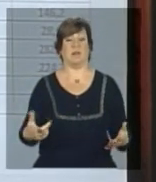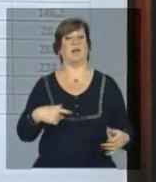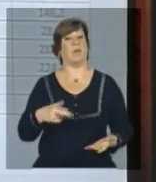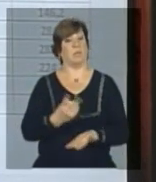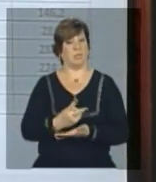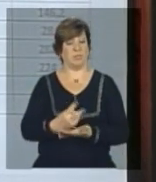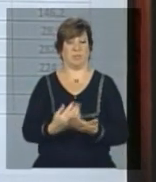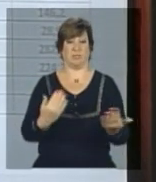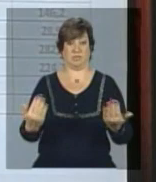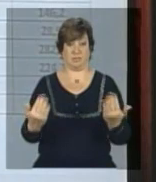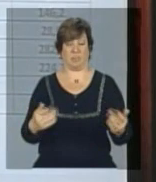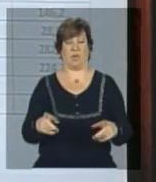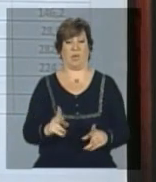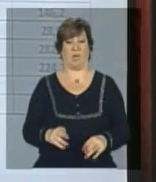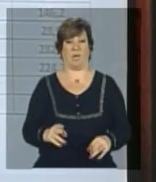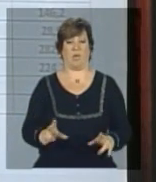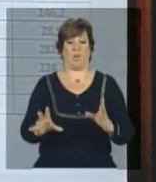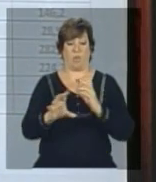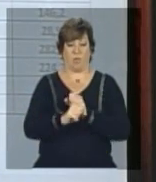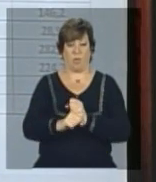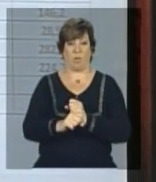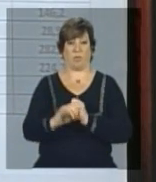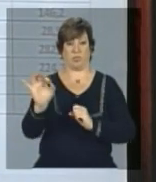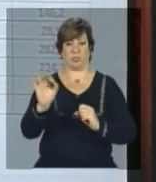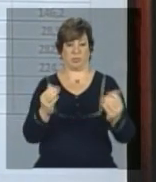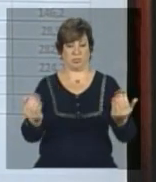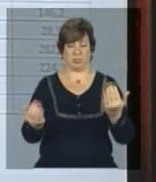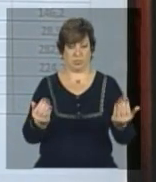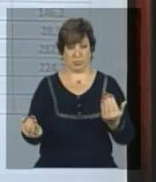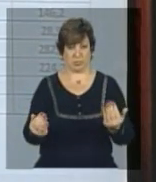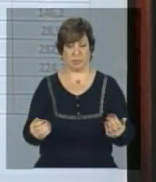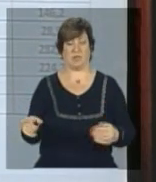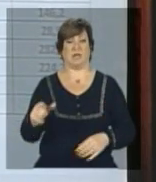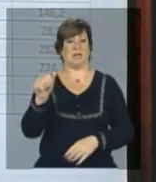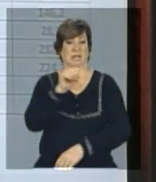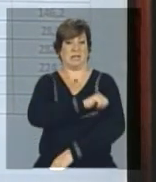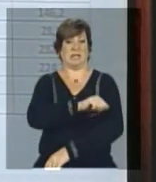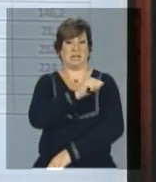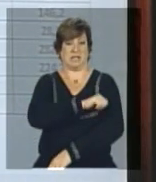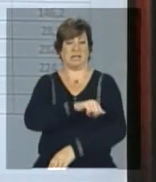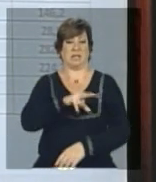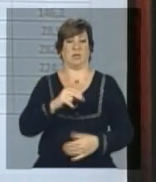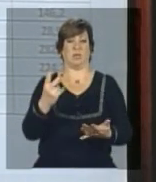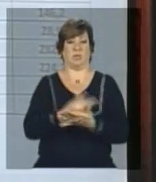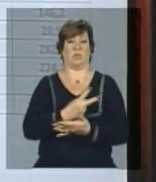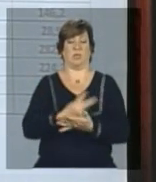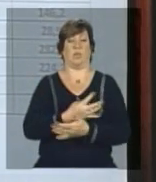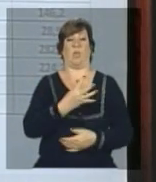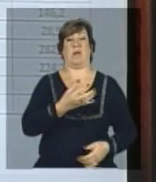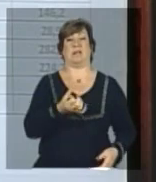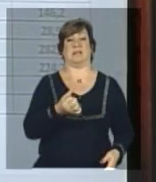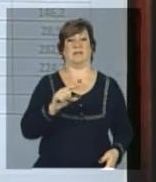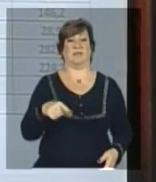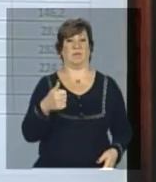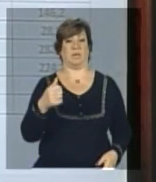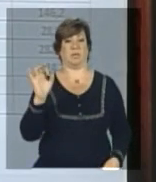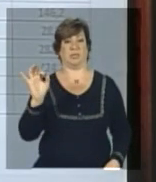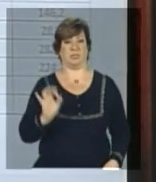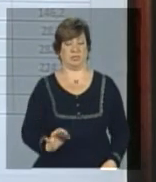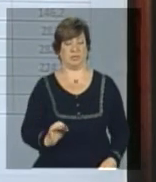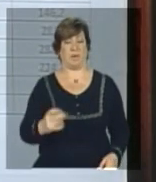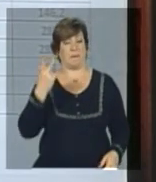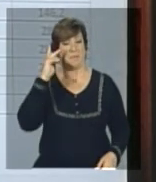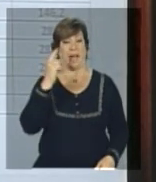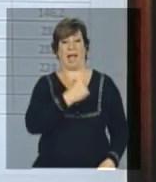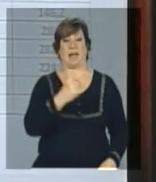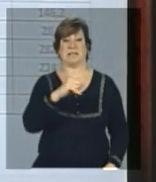maneira, quando a gente joga a taxa de incidência, isso significa que o Rio de Janeiro está com a taxa de incidência de 46,1 por 100 mil